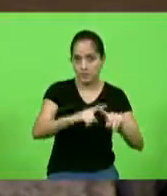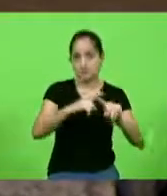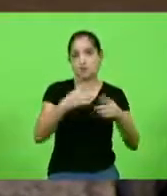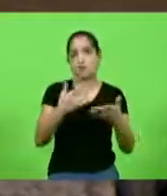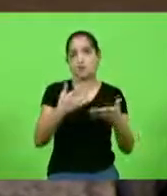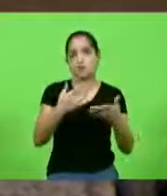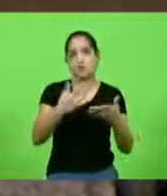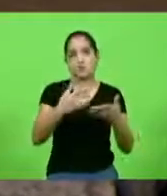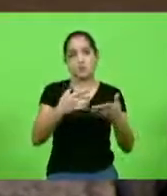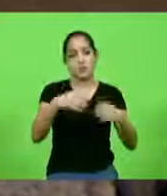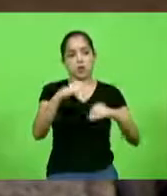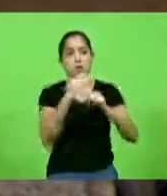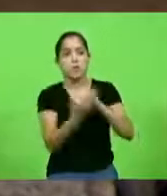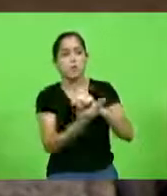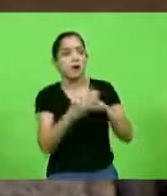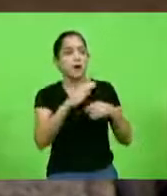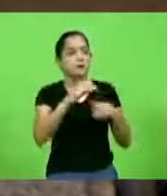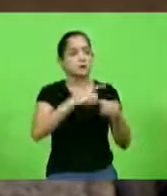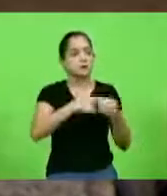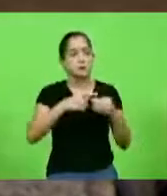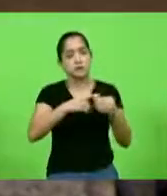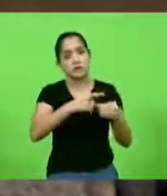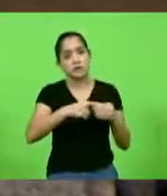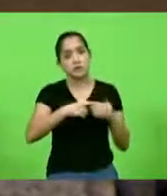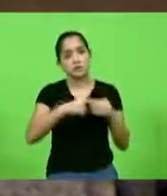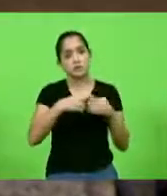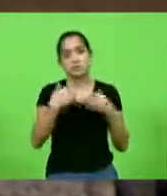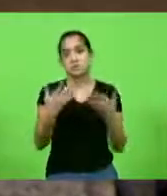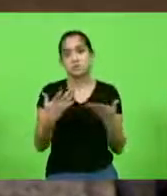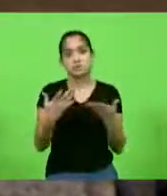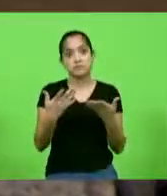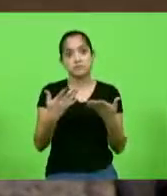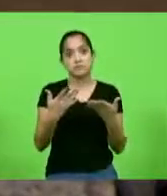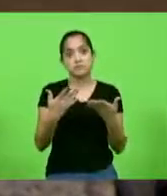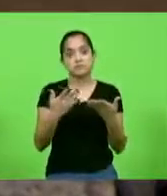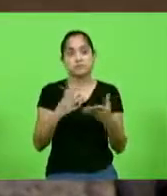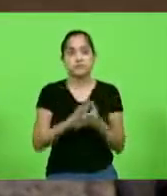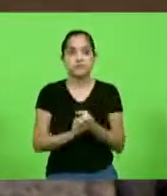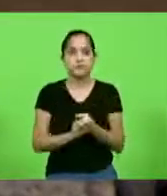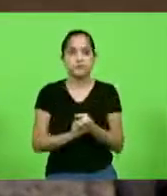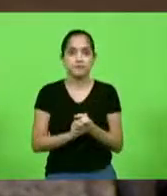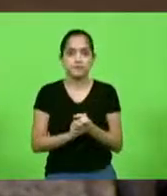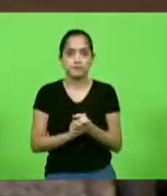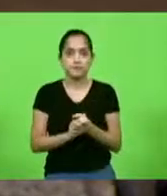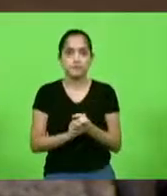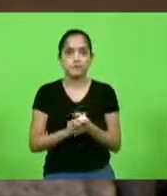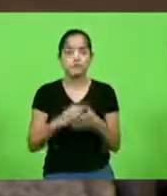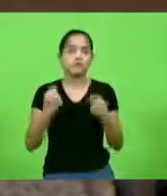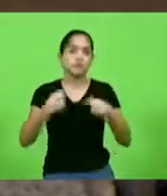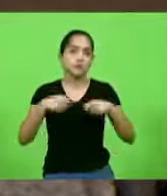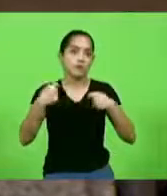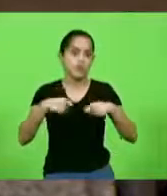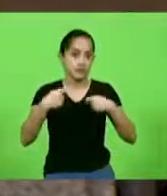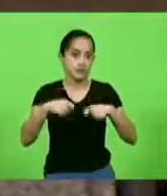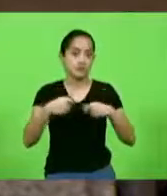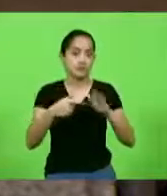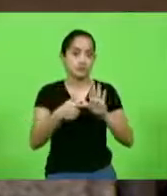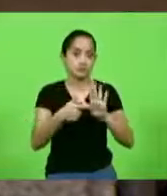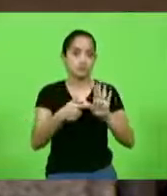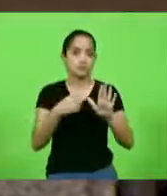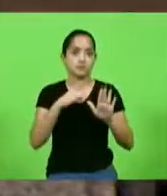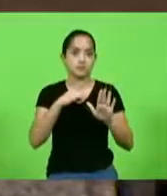em um bairro, numa cidade tal, em tese, terá que ter isso aqui também. É